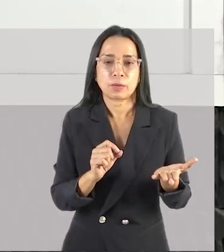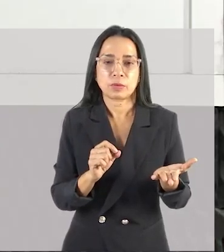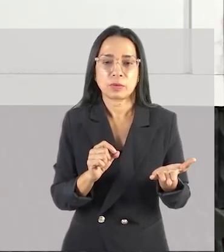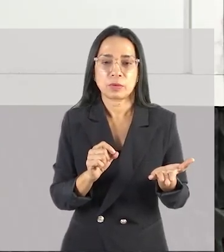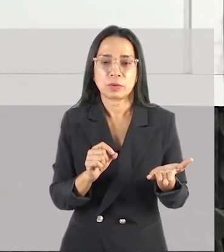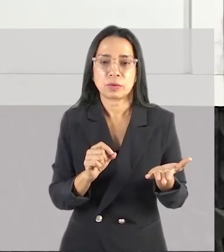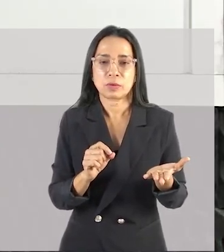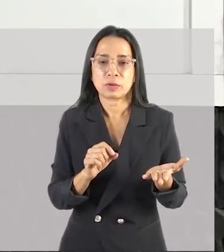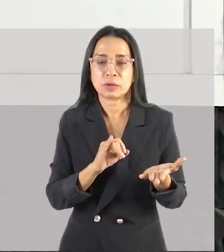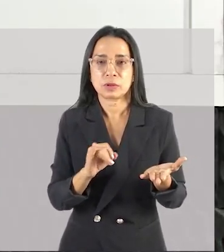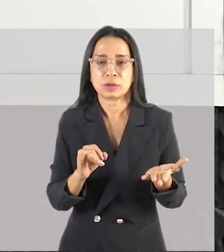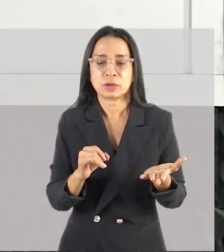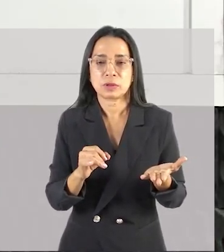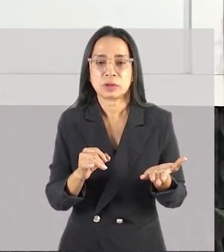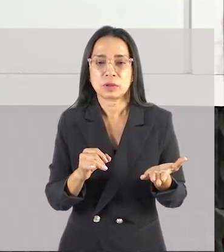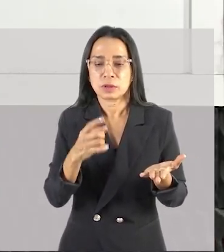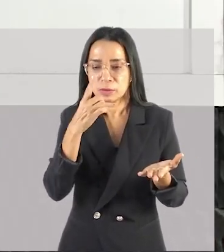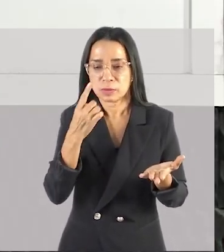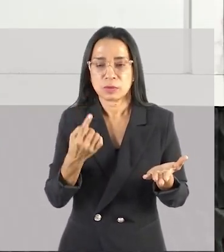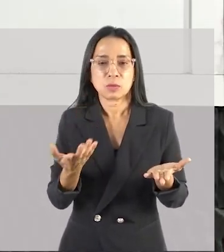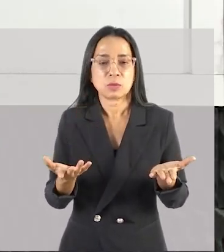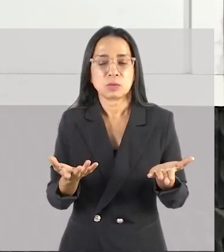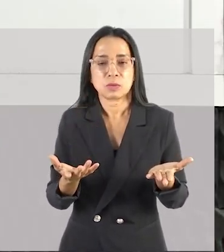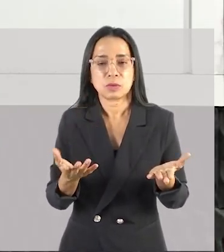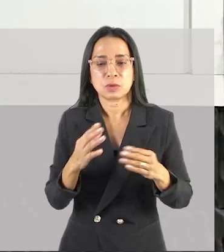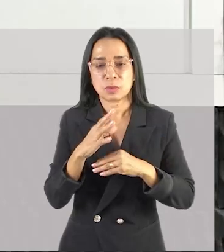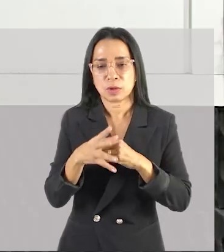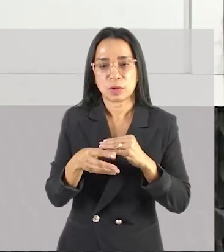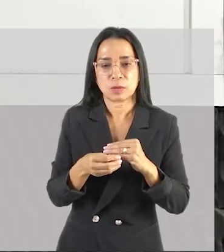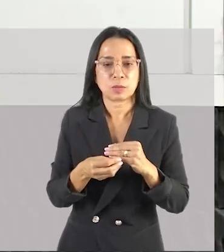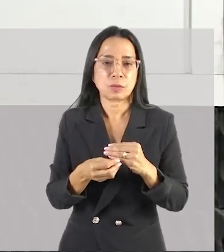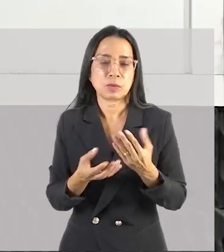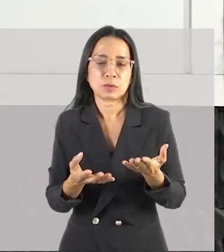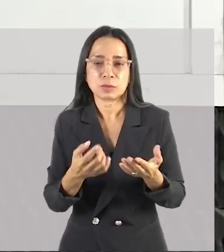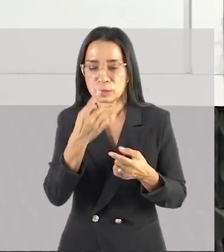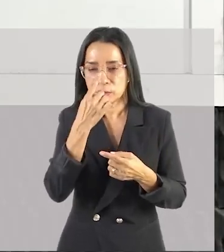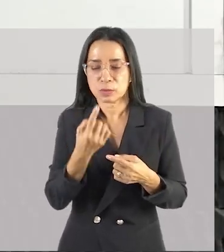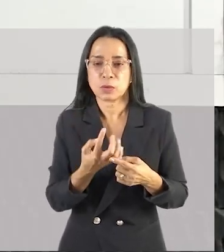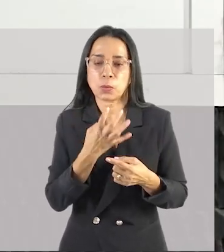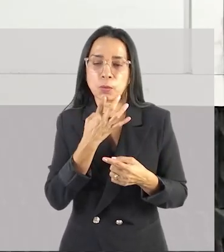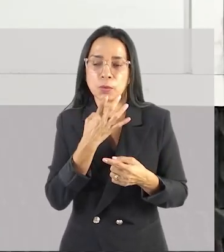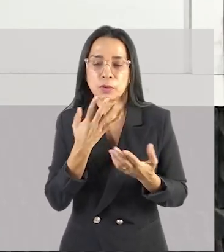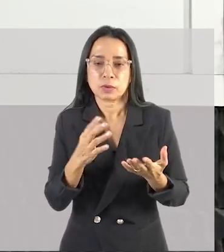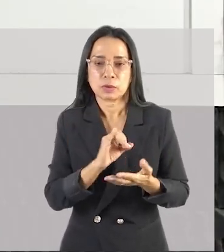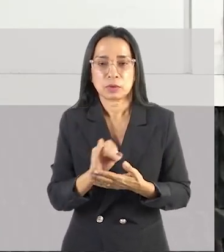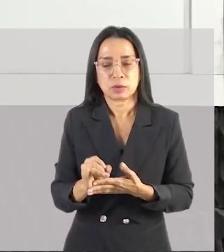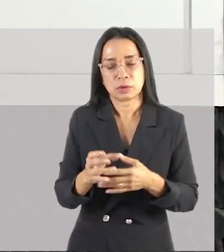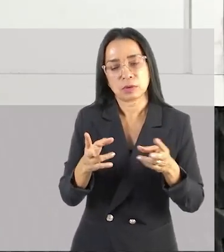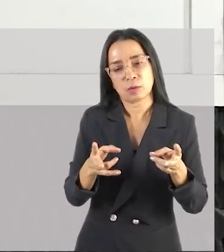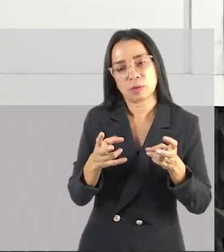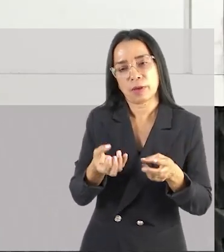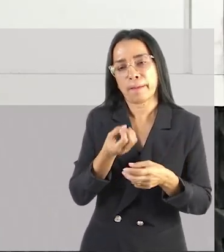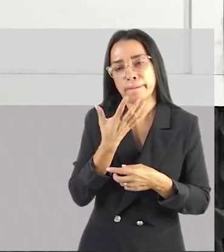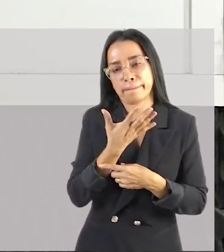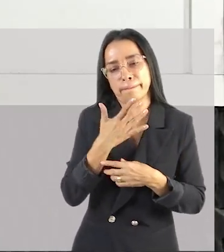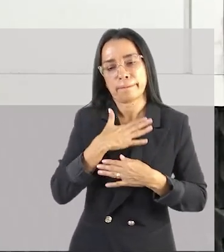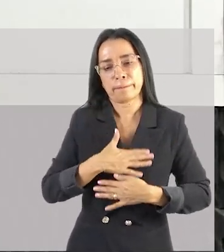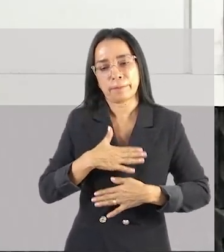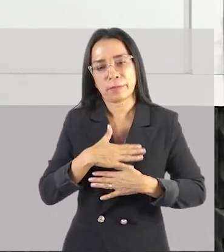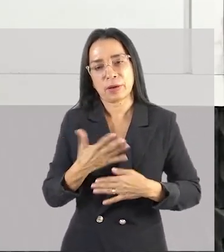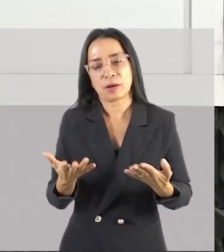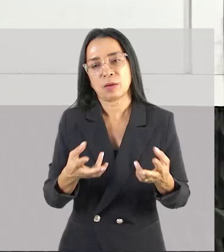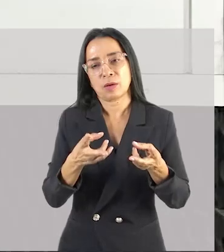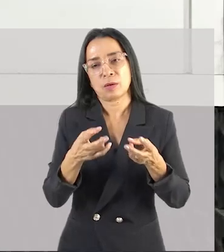tem que observar se essa figura ela não é composta por figuras conhecidas. Porque se você observar bem, com calma,